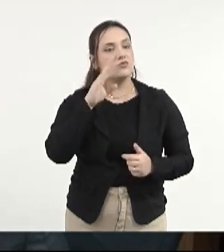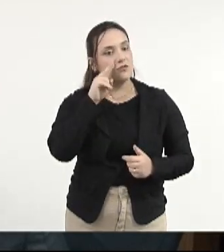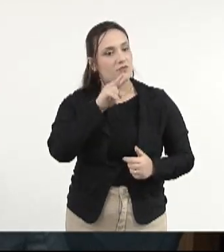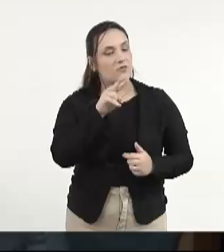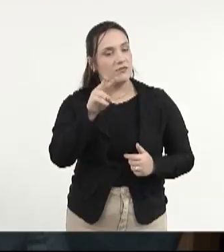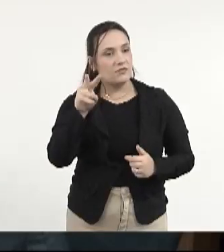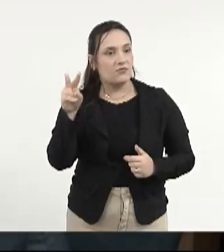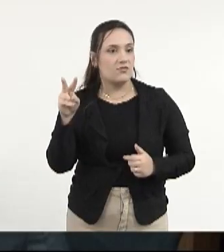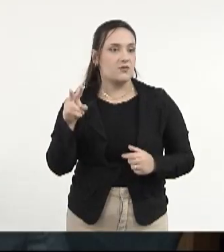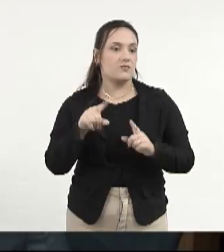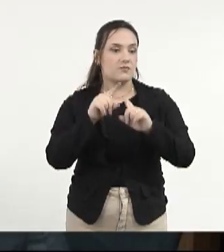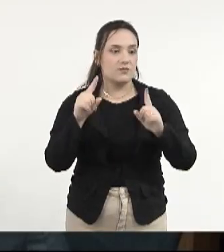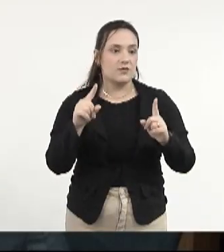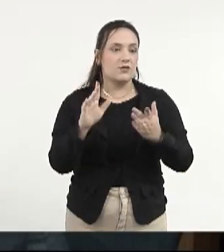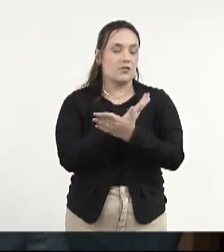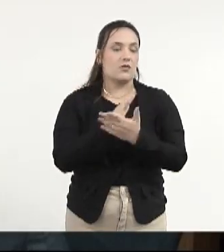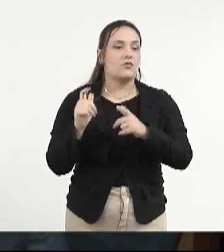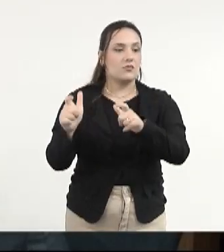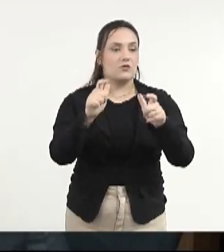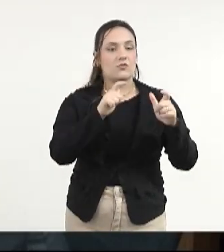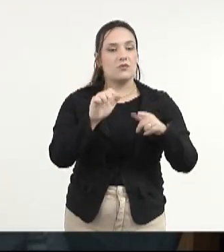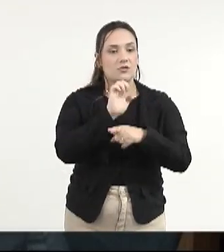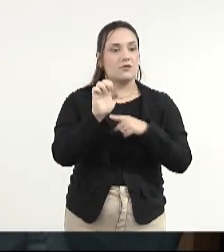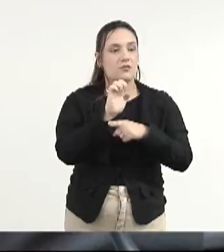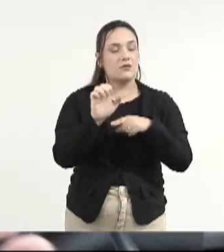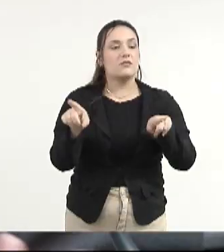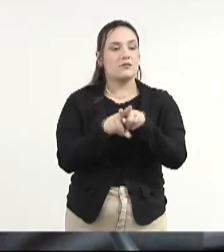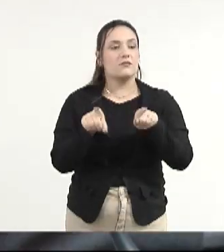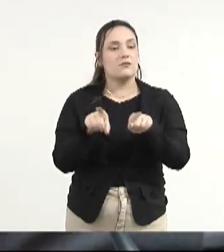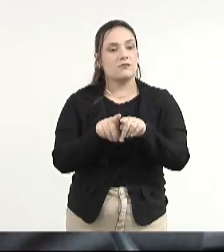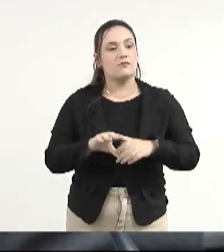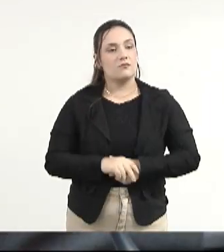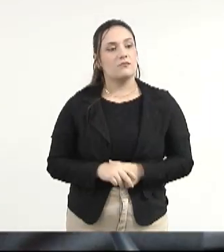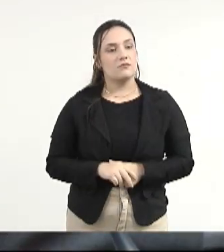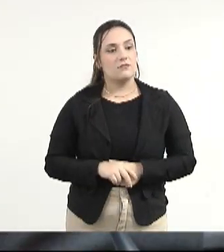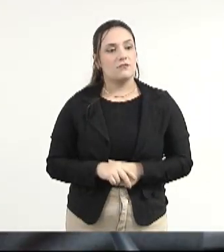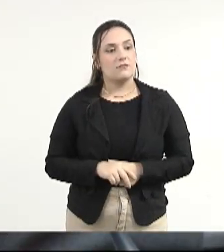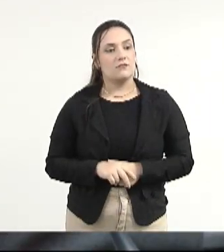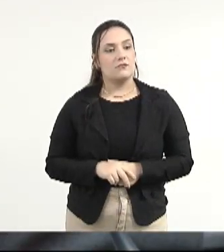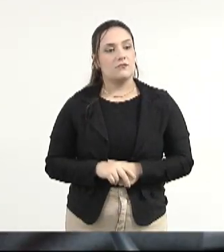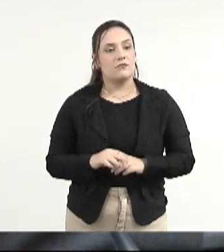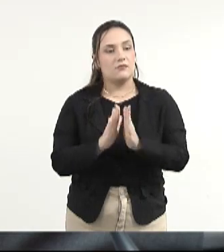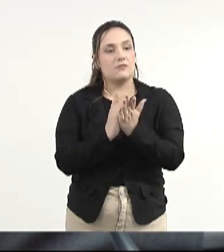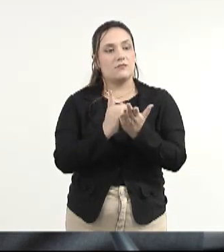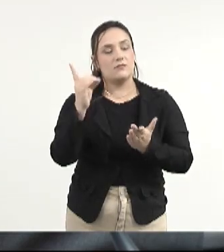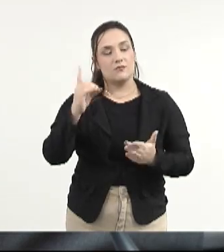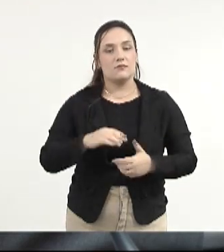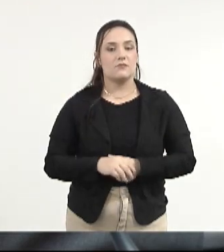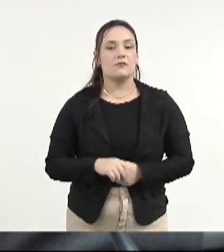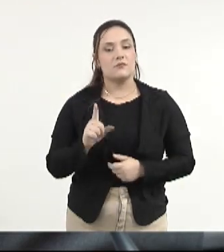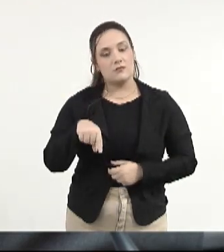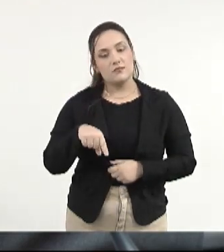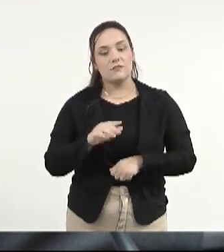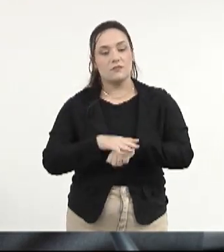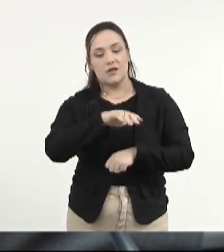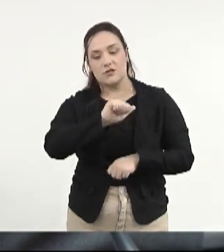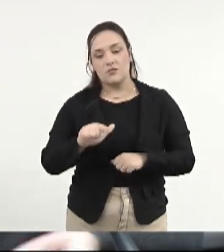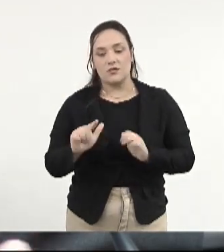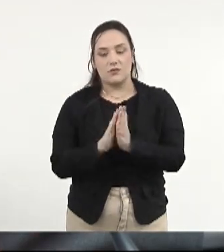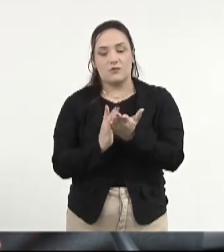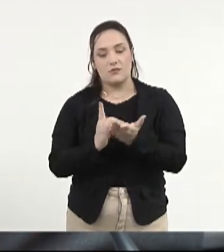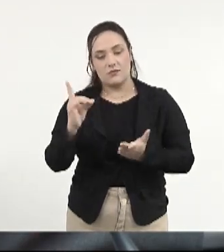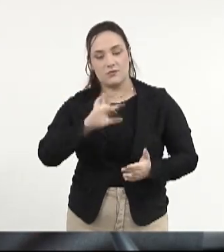essa conversa em vários lugares e estados também. E a Bíblia é mais do que um